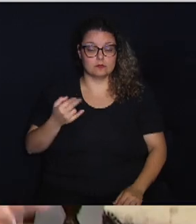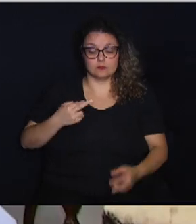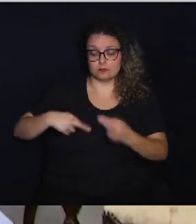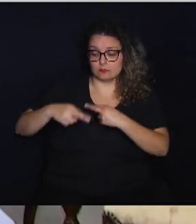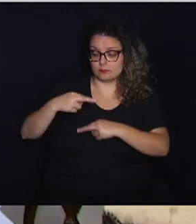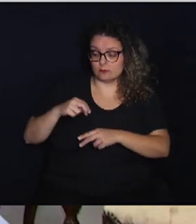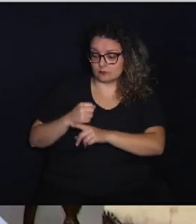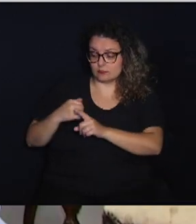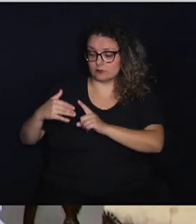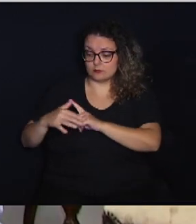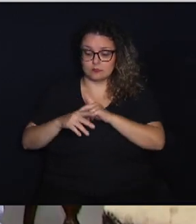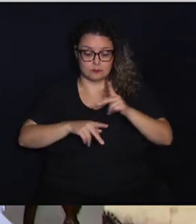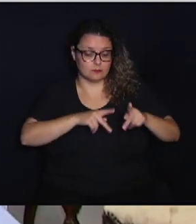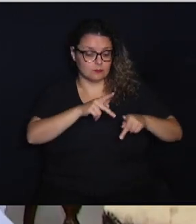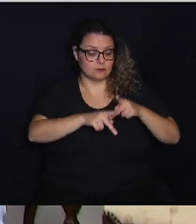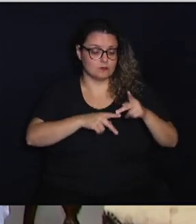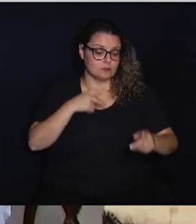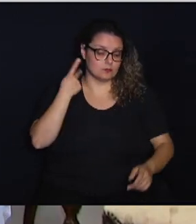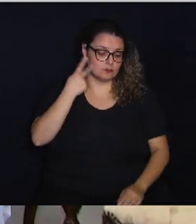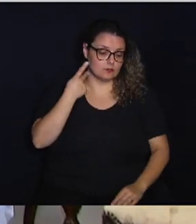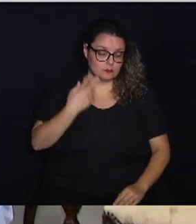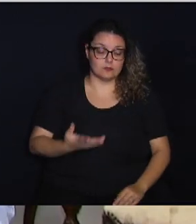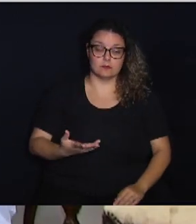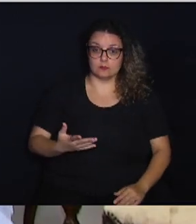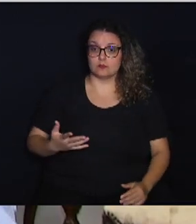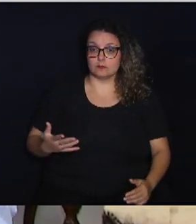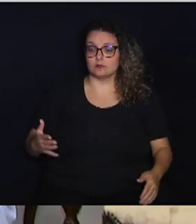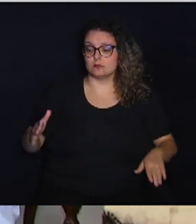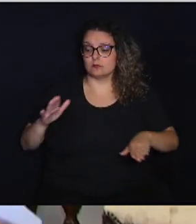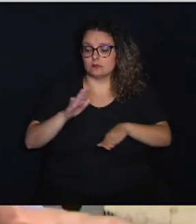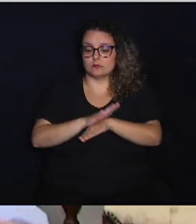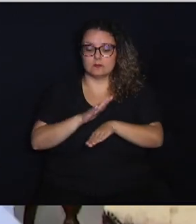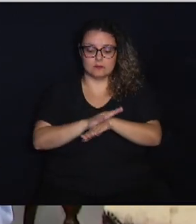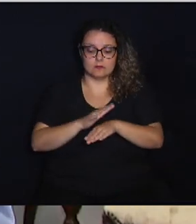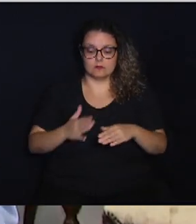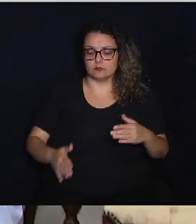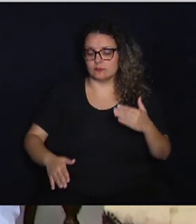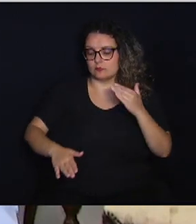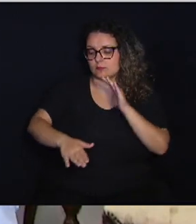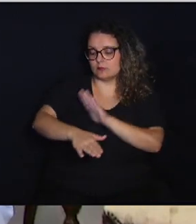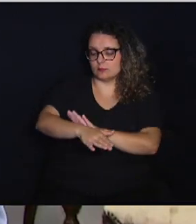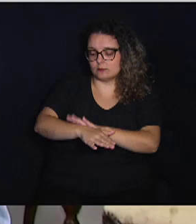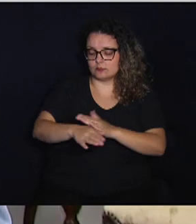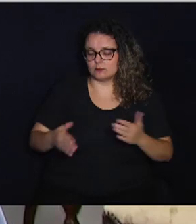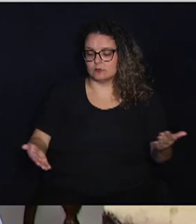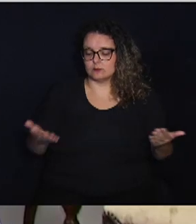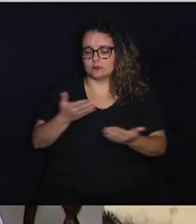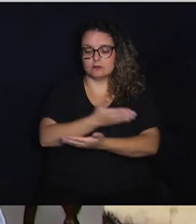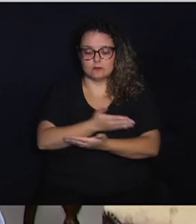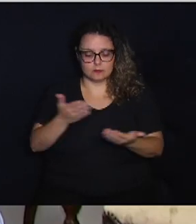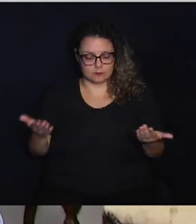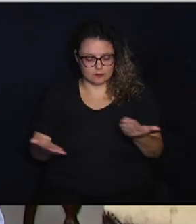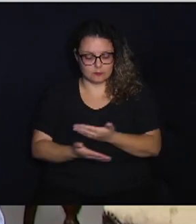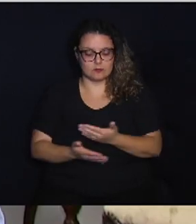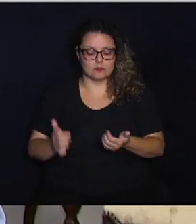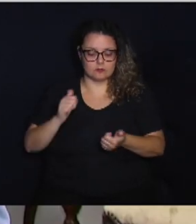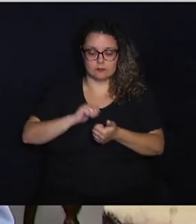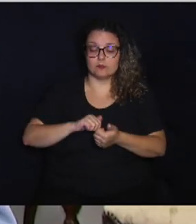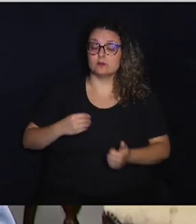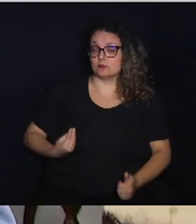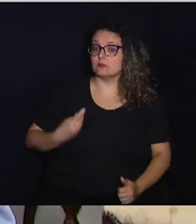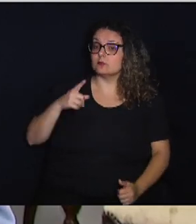a atender demandas que ajudam a promover o bem-estar da coletividade, levar qualidade de vida. É